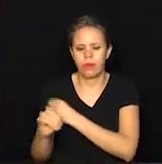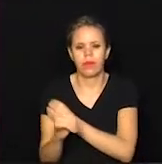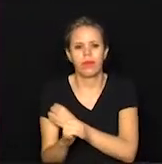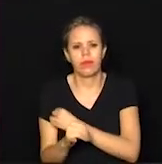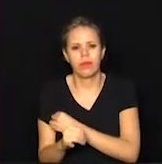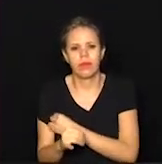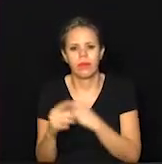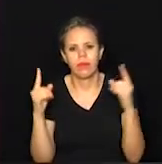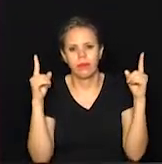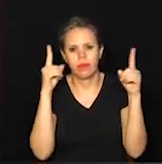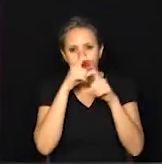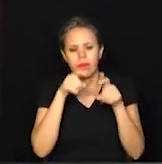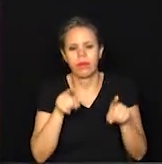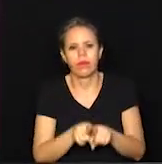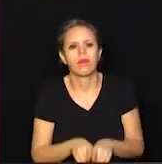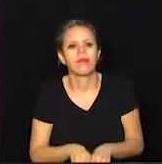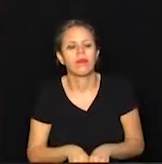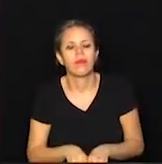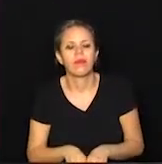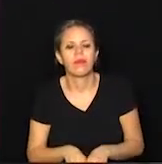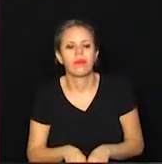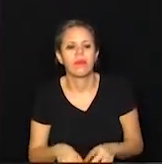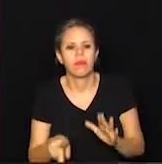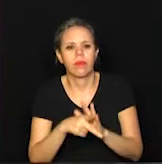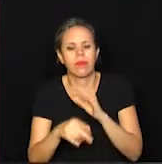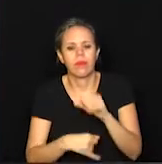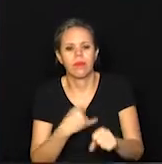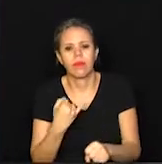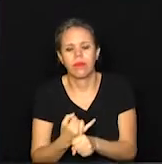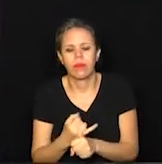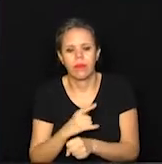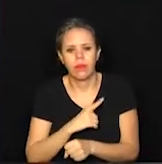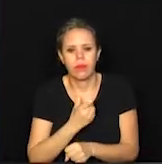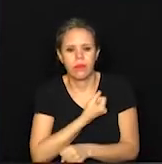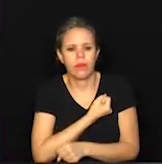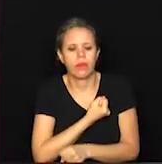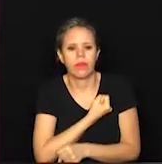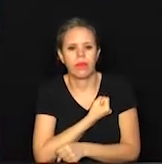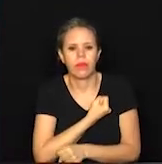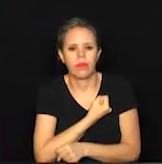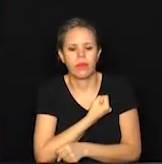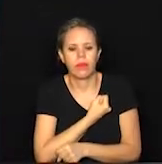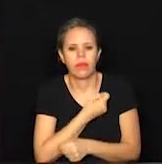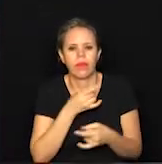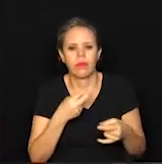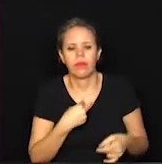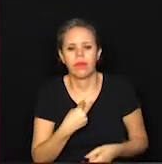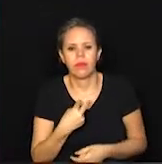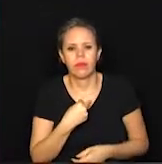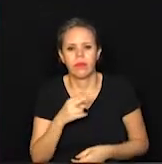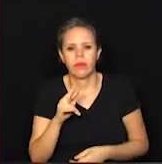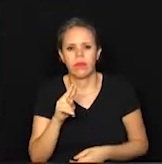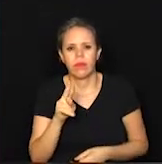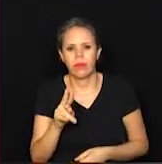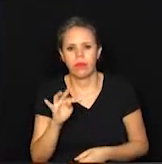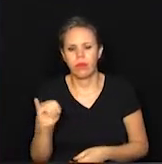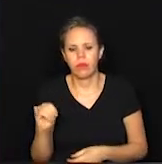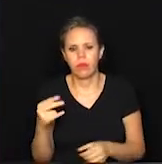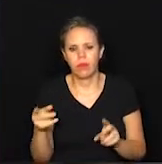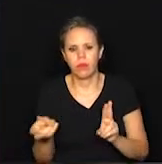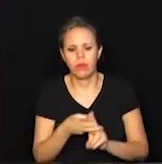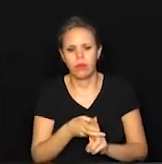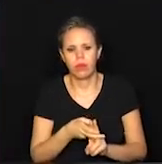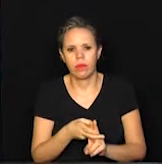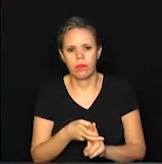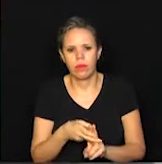muito complicado também. Também no próprio site oficial nós temos números aí que a ocupação de leitos de UTI no SUS municipal está